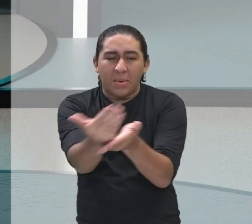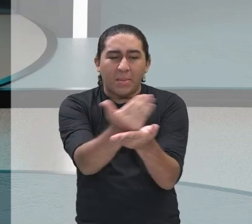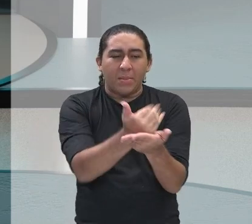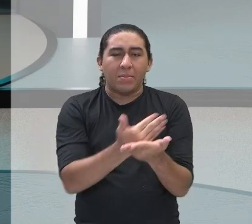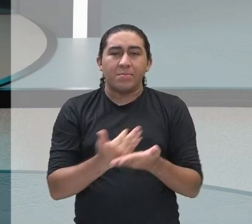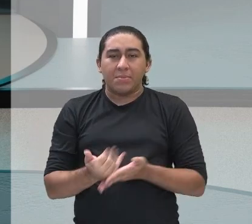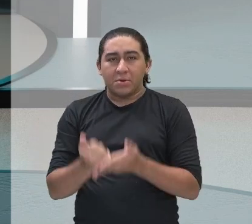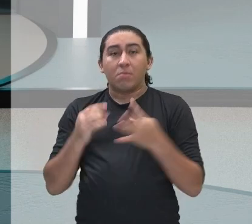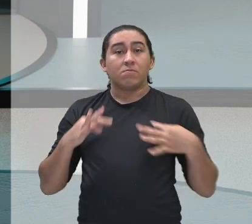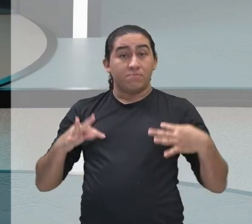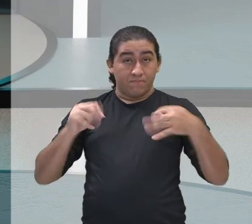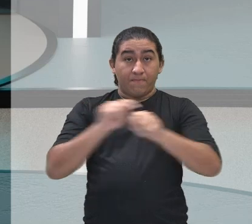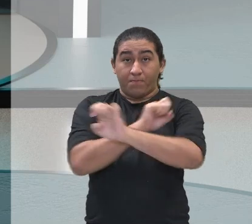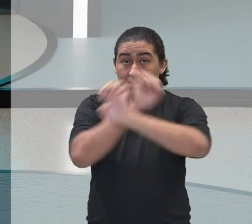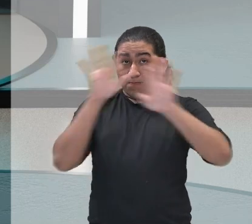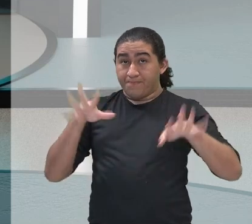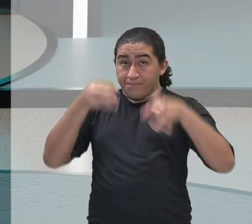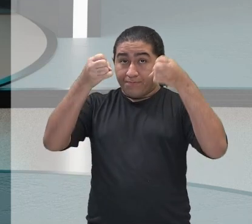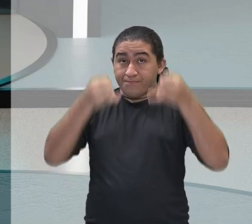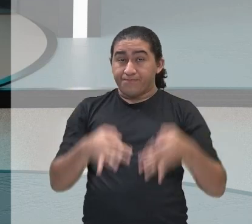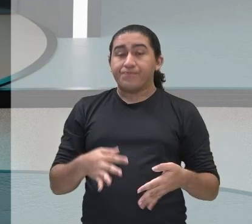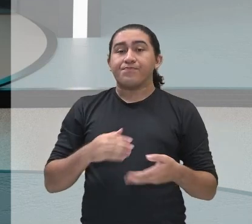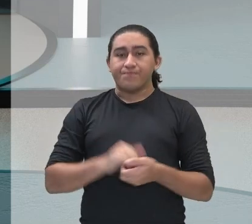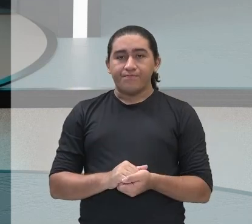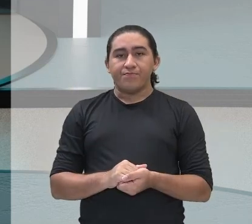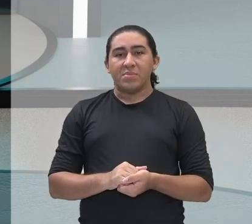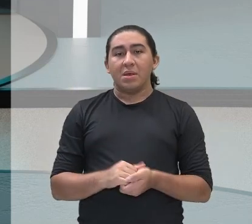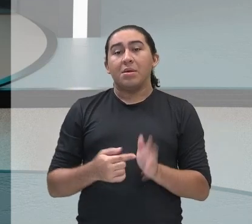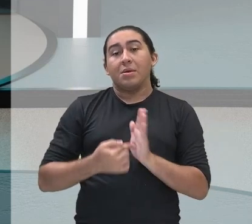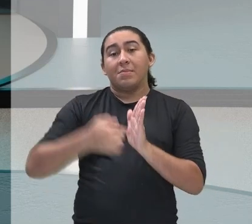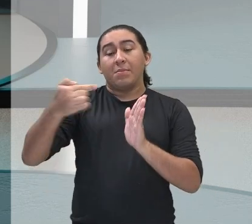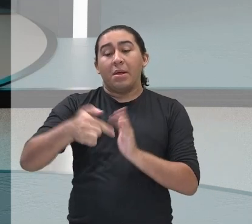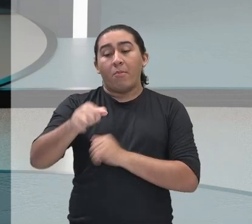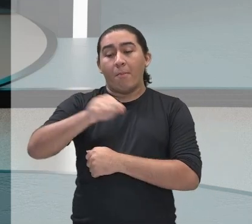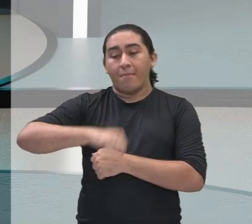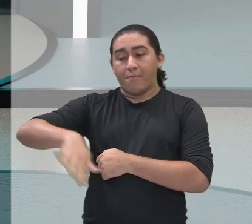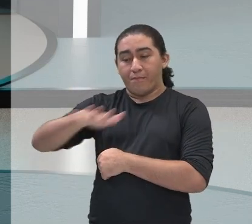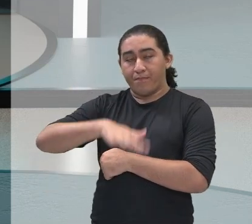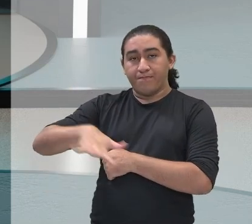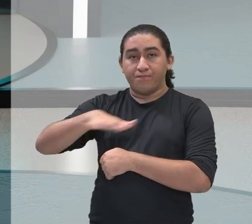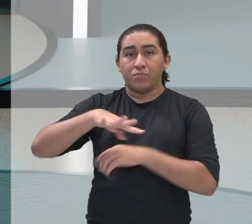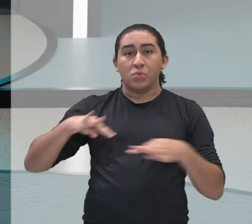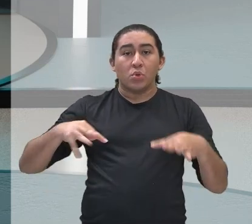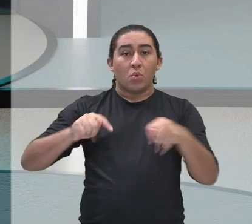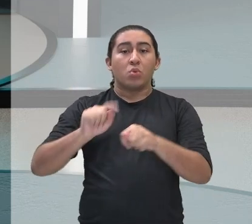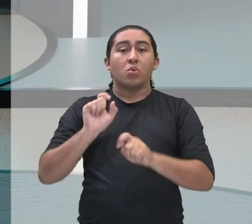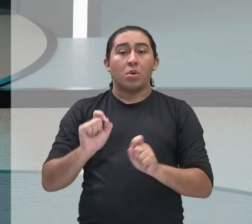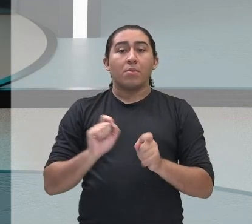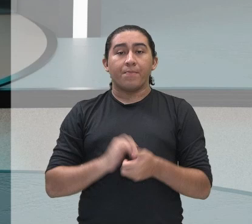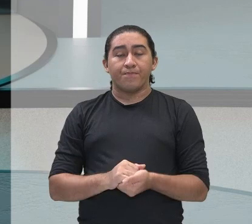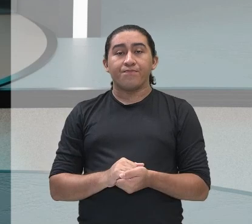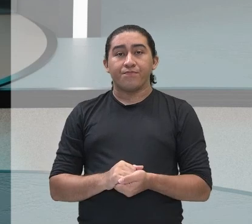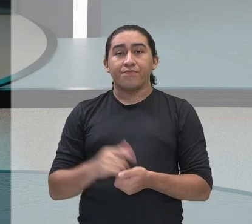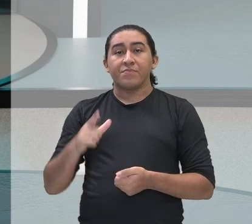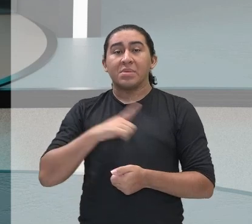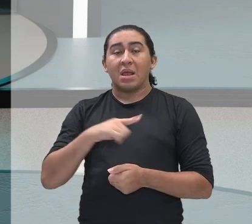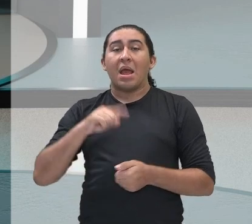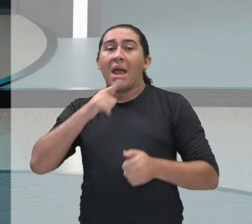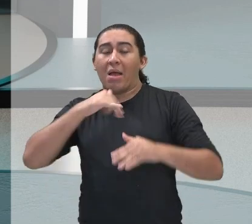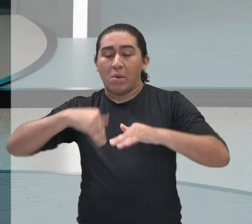falar claramente, bem explorado. Primeiro foram as áreas da beira-mar e